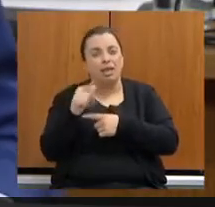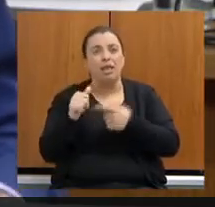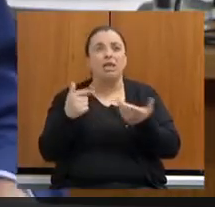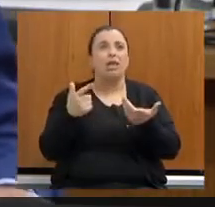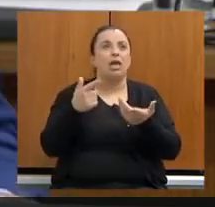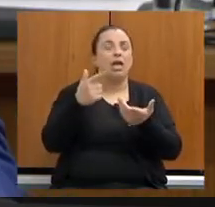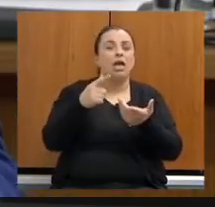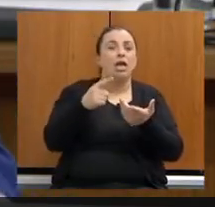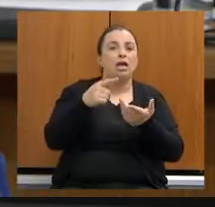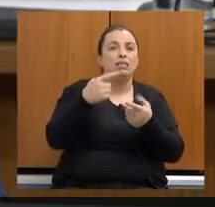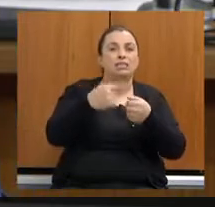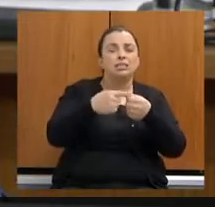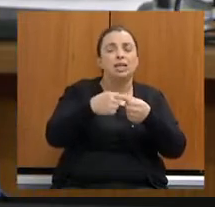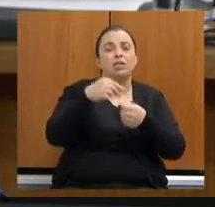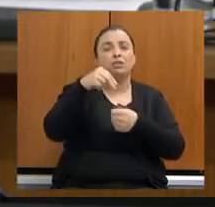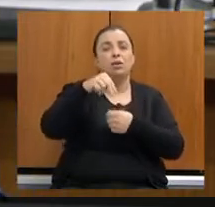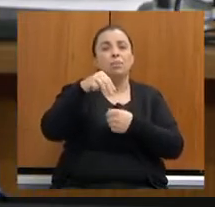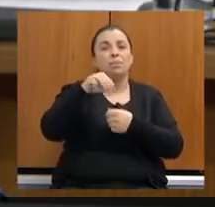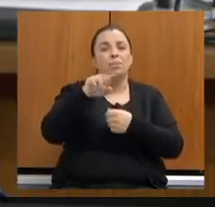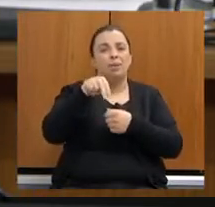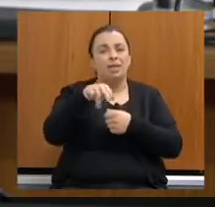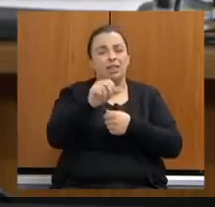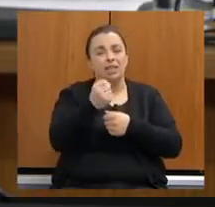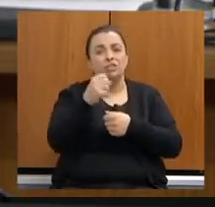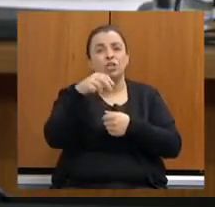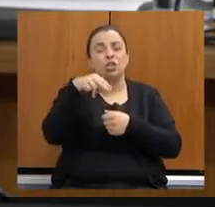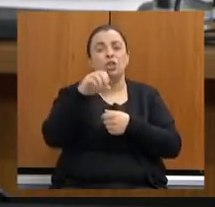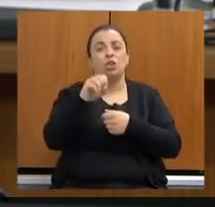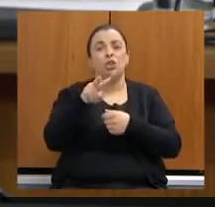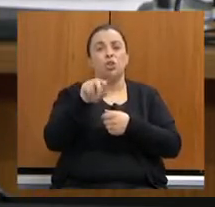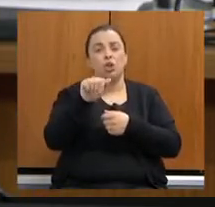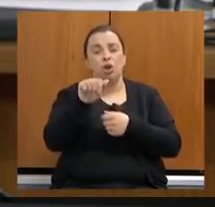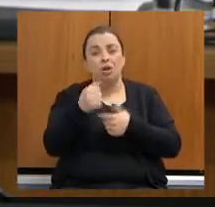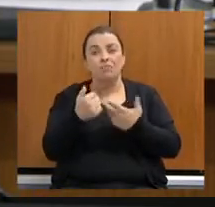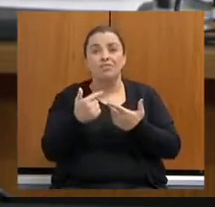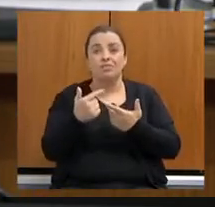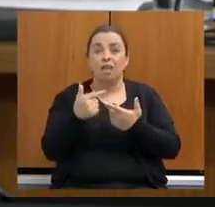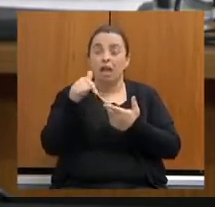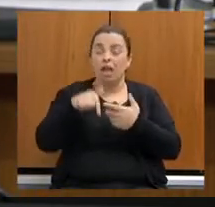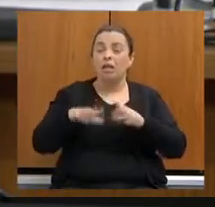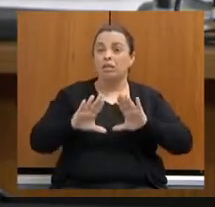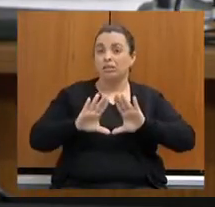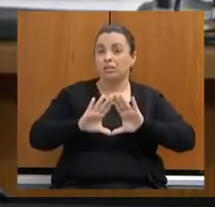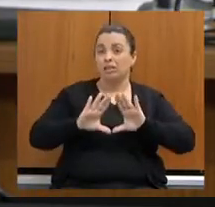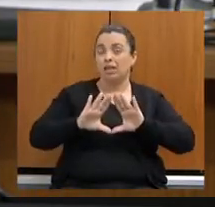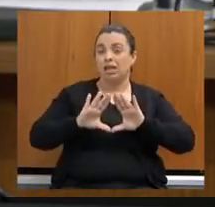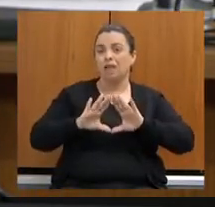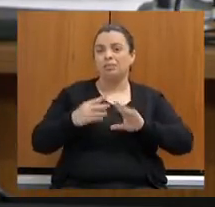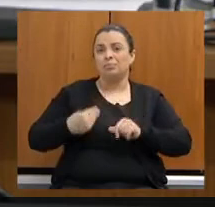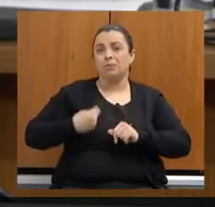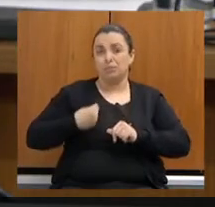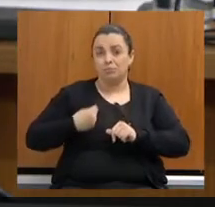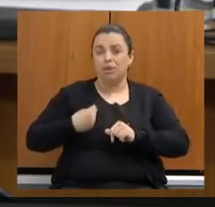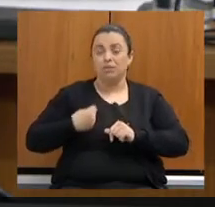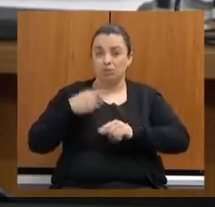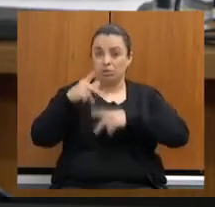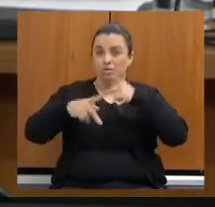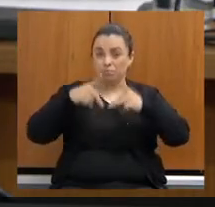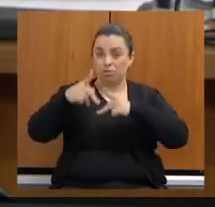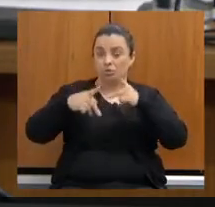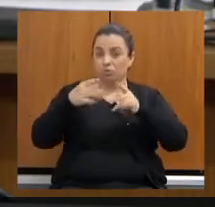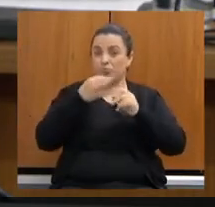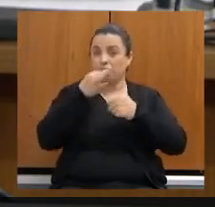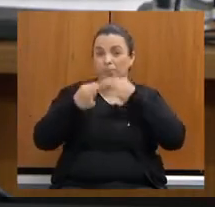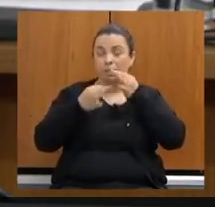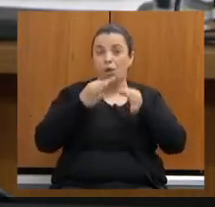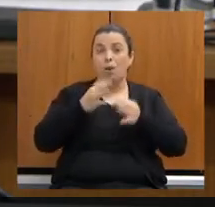propostas interessantíssimas nessa casa na comissão de Participação Popular para salvar aquele rio que